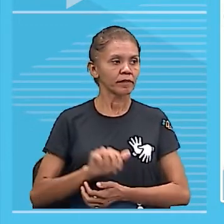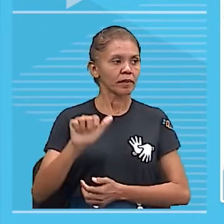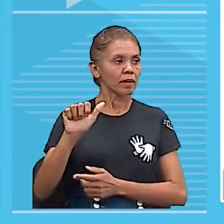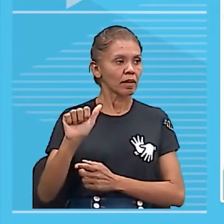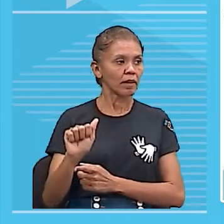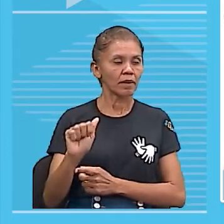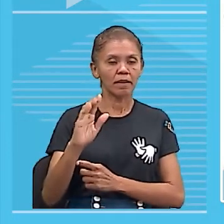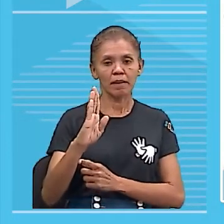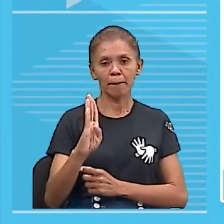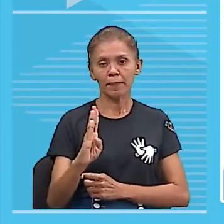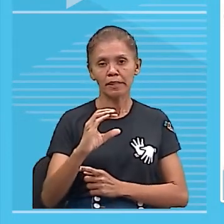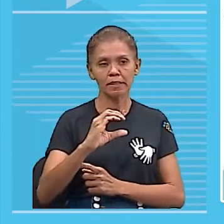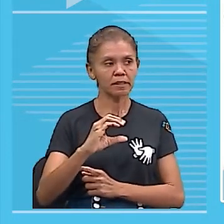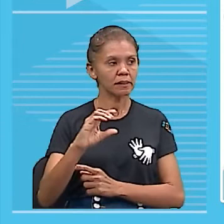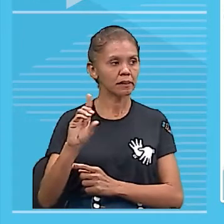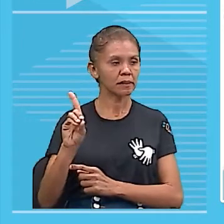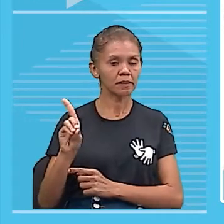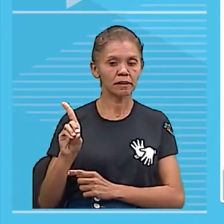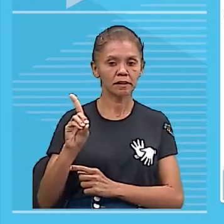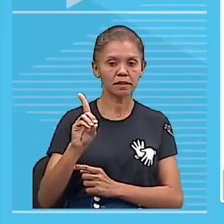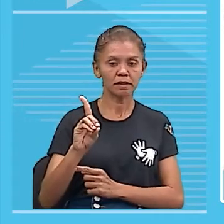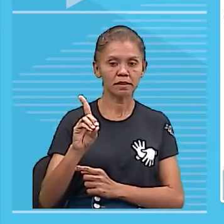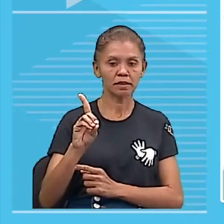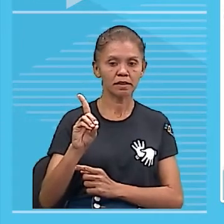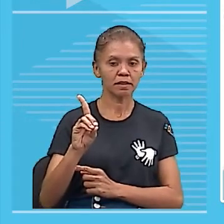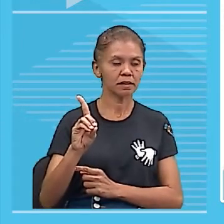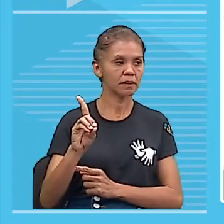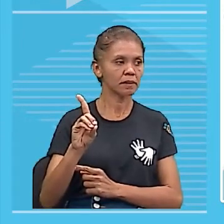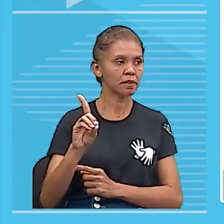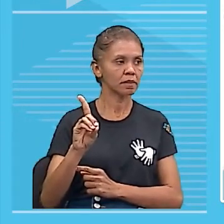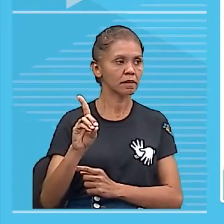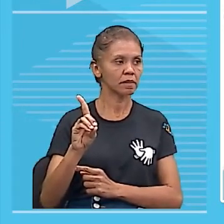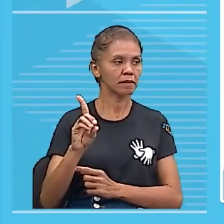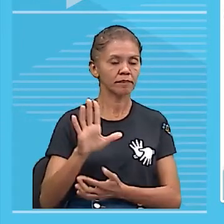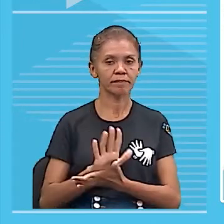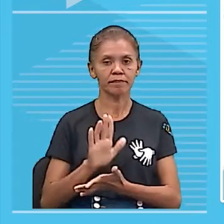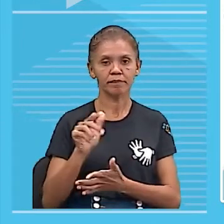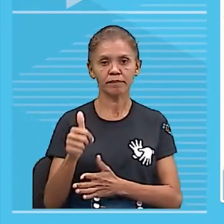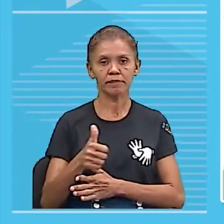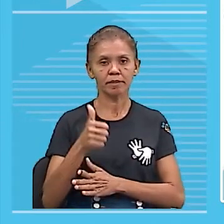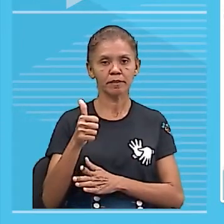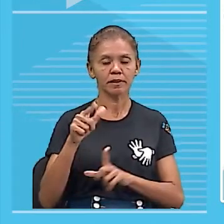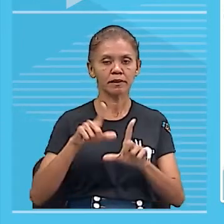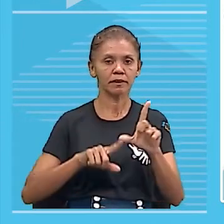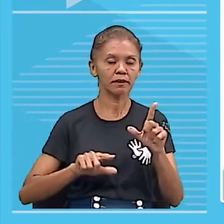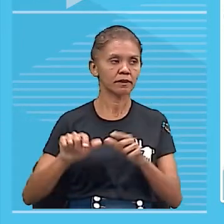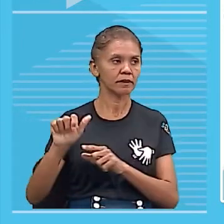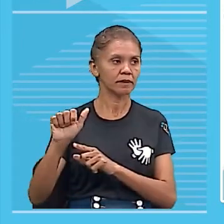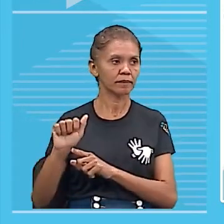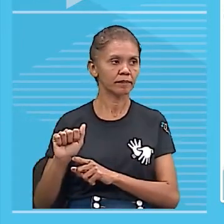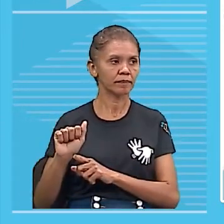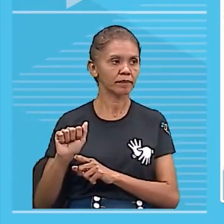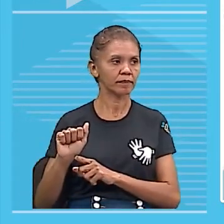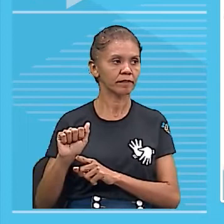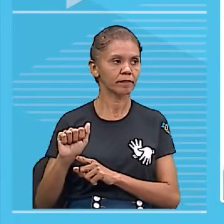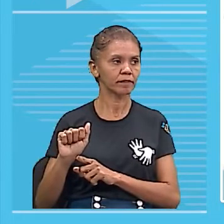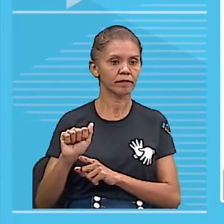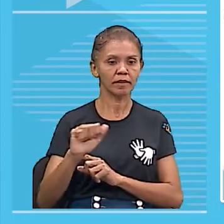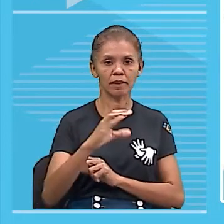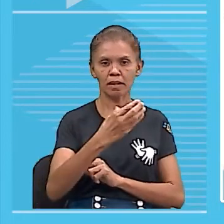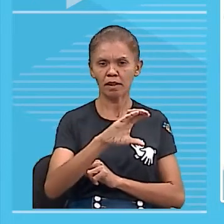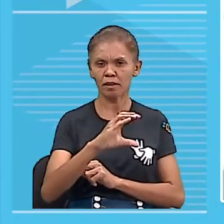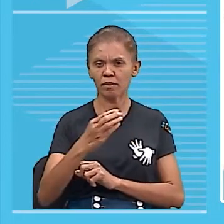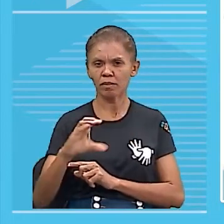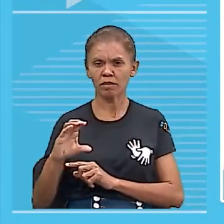alternativas que fala sobre associação de resistores o primeiro letra a a corrente é igual para